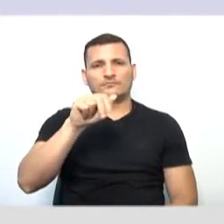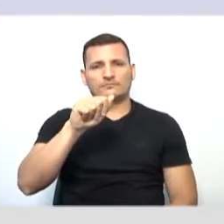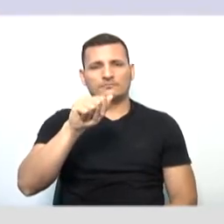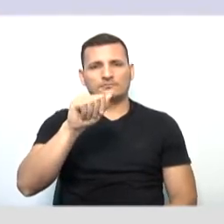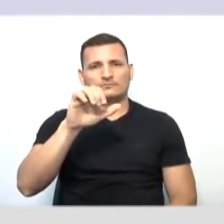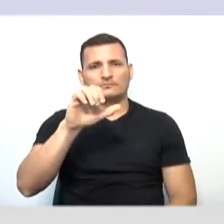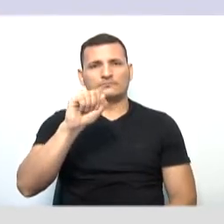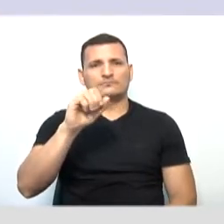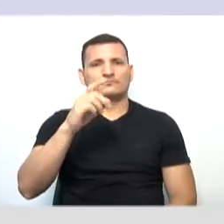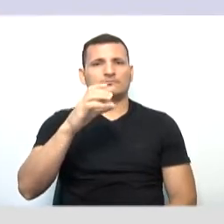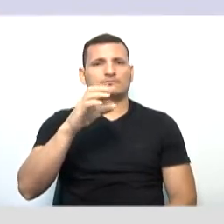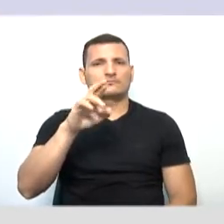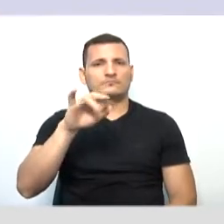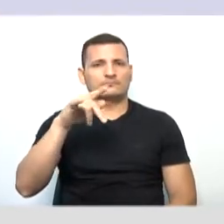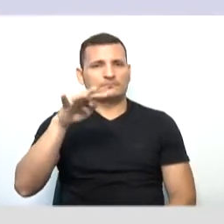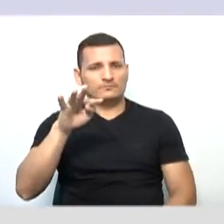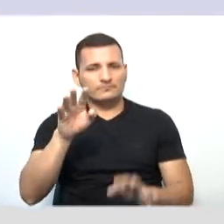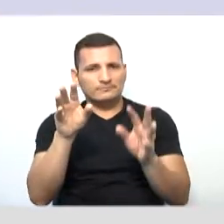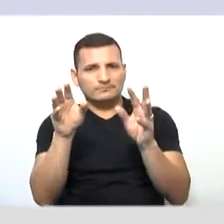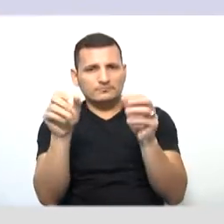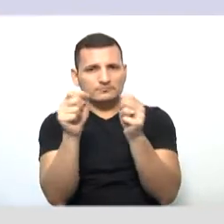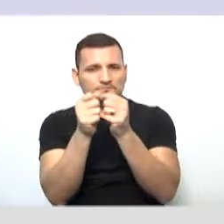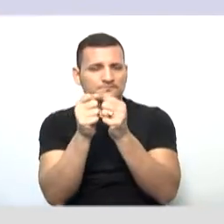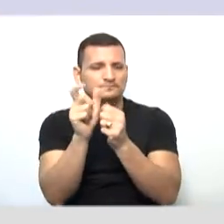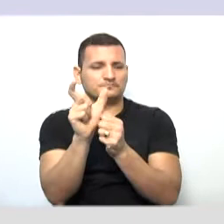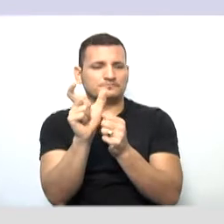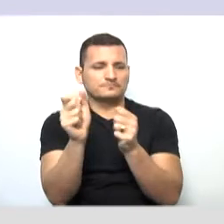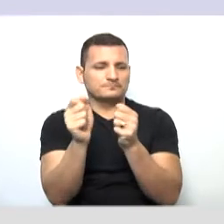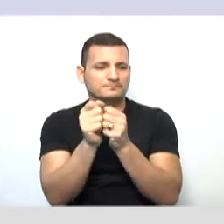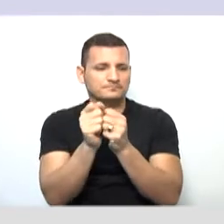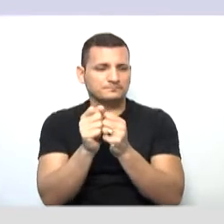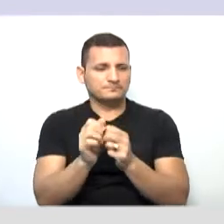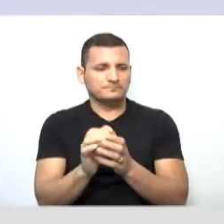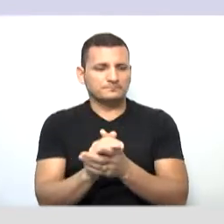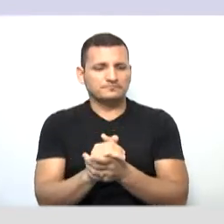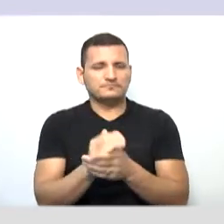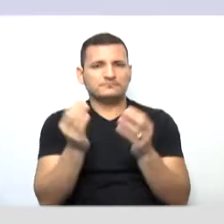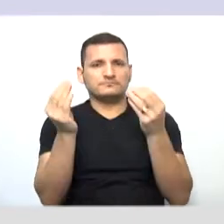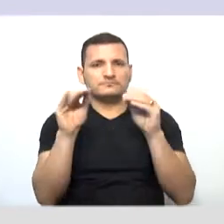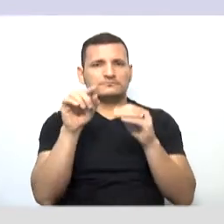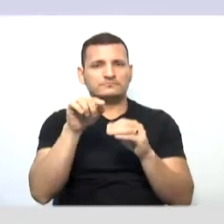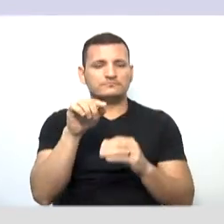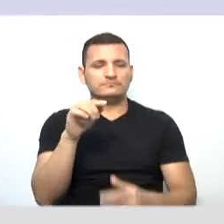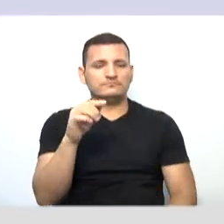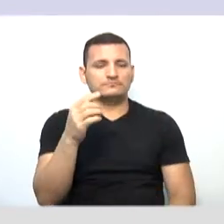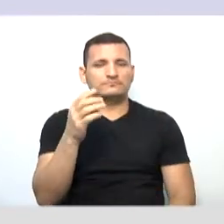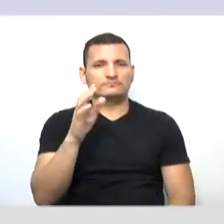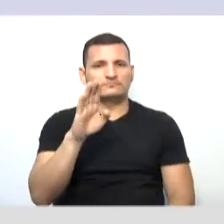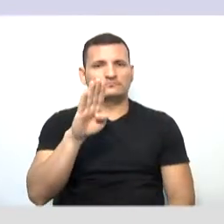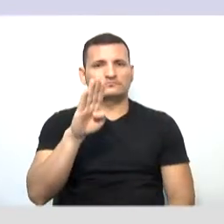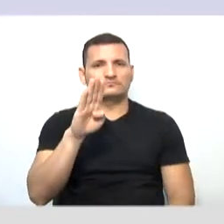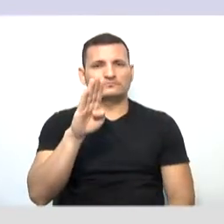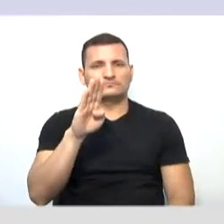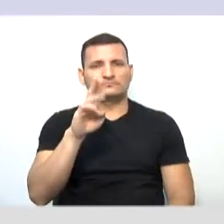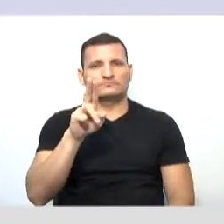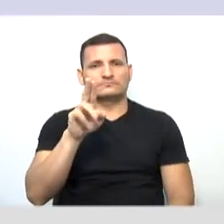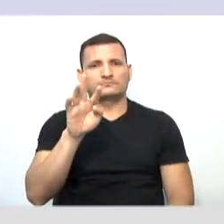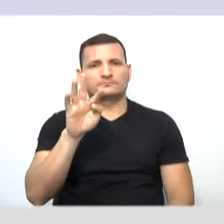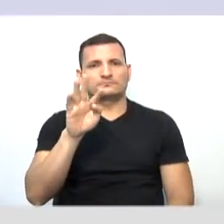Vou colocar aqui também esse cara aqui, um botão. que também é um